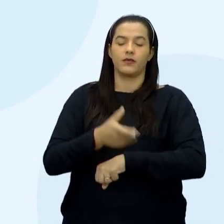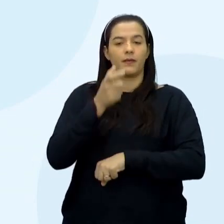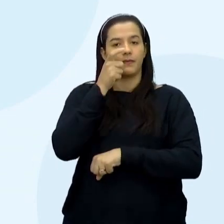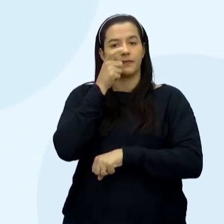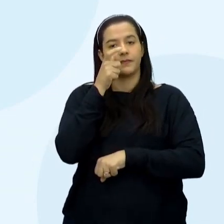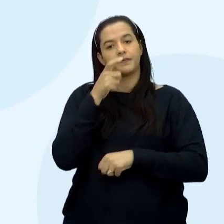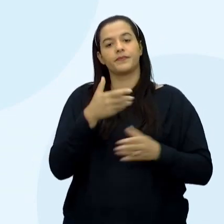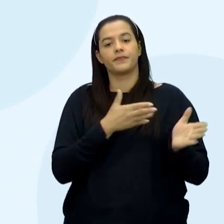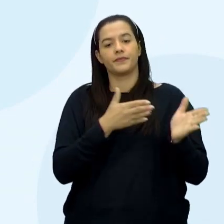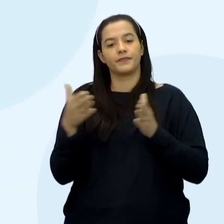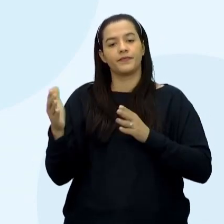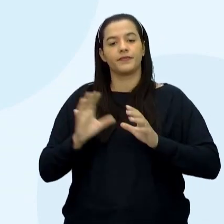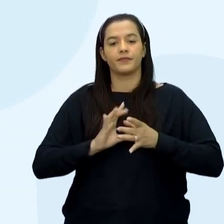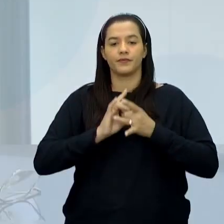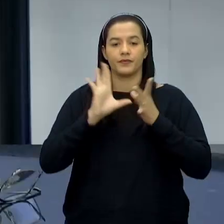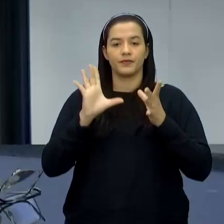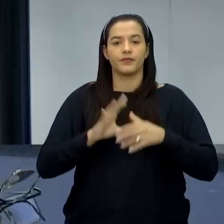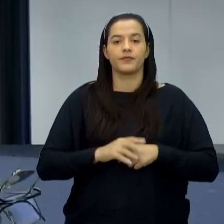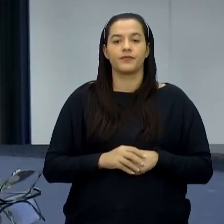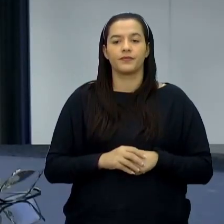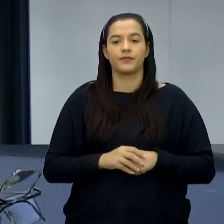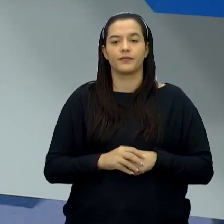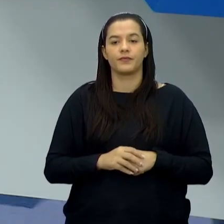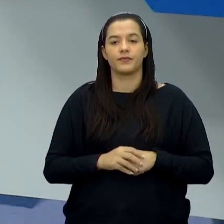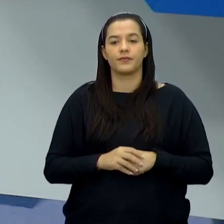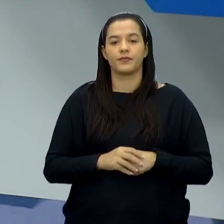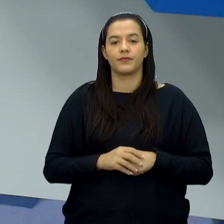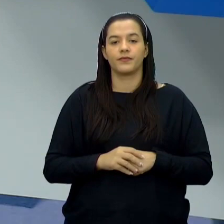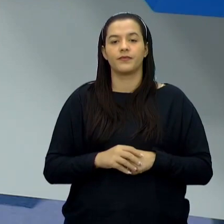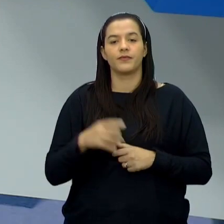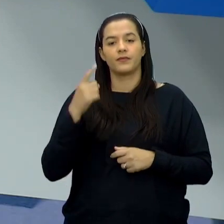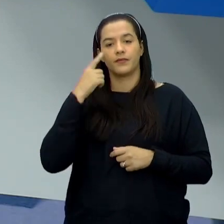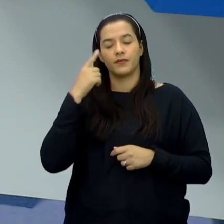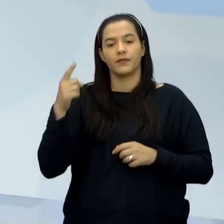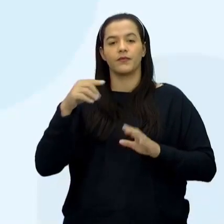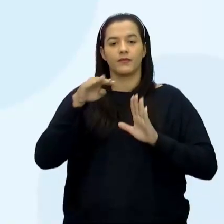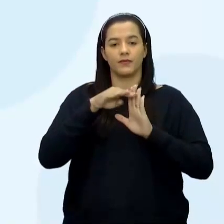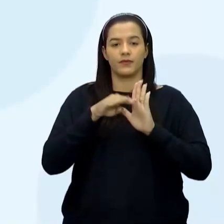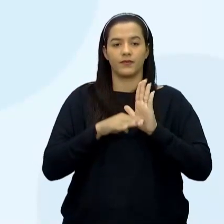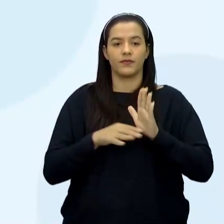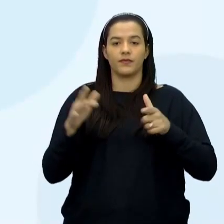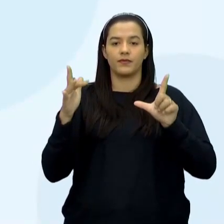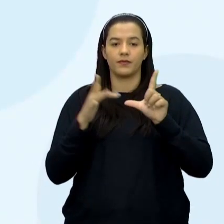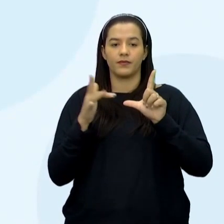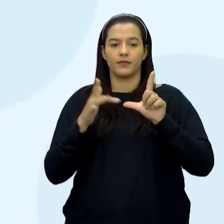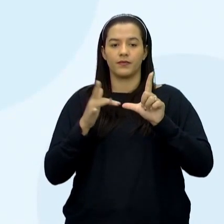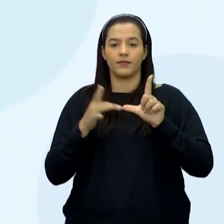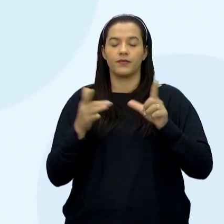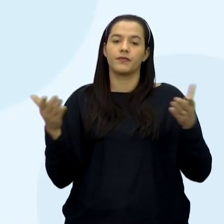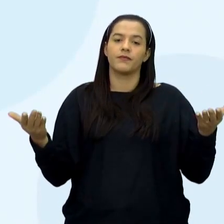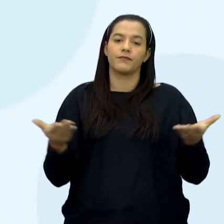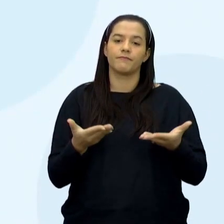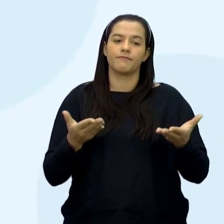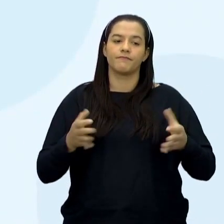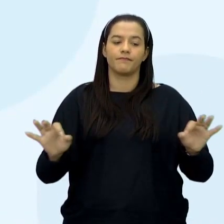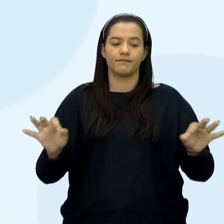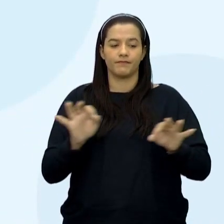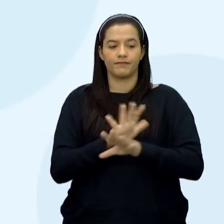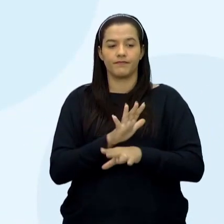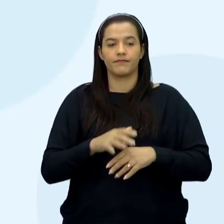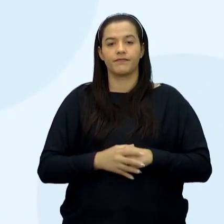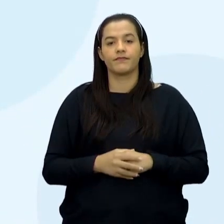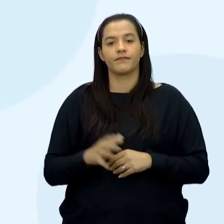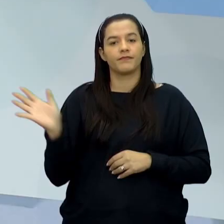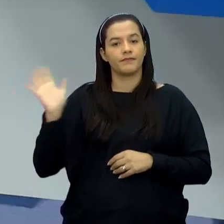mais, estão todos aí. Nas páginas de referências. E agora chegou a hora da gente se despedir.